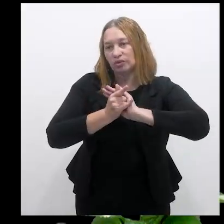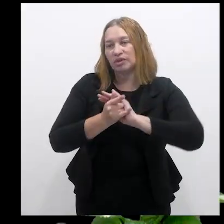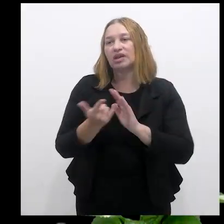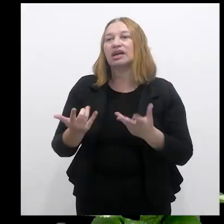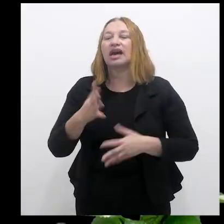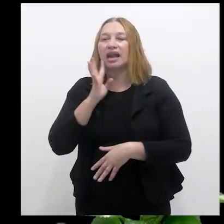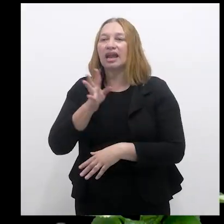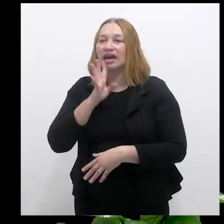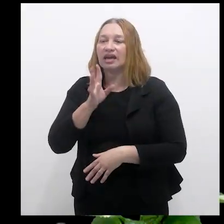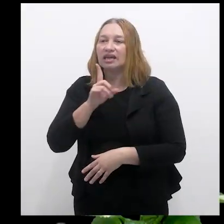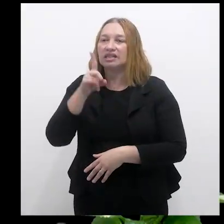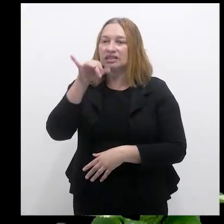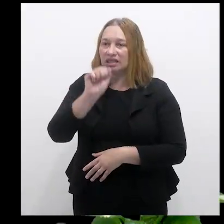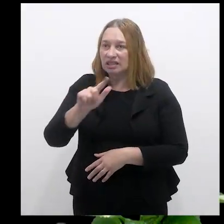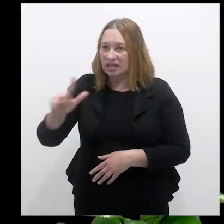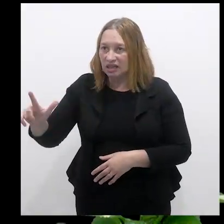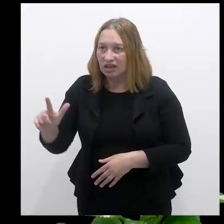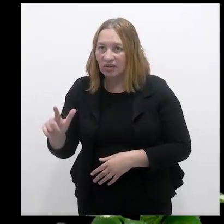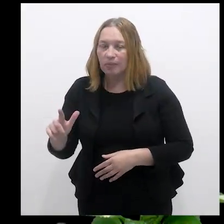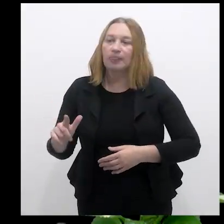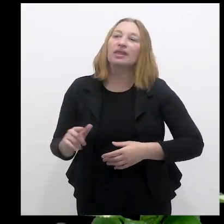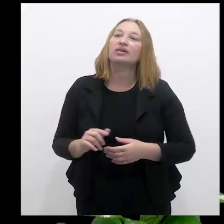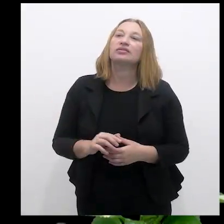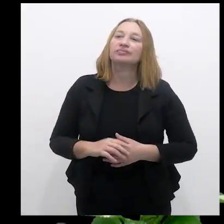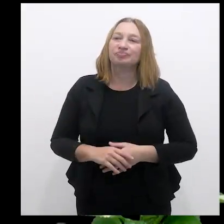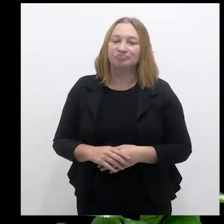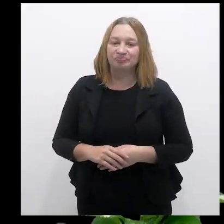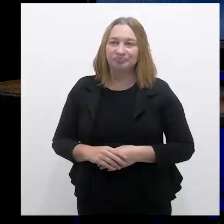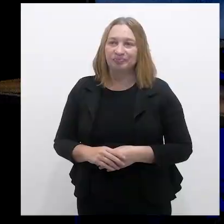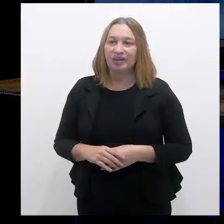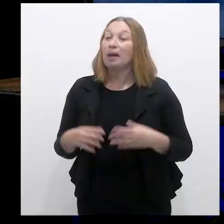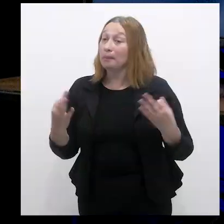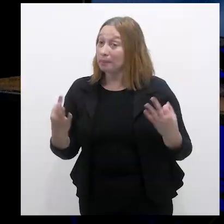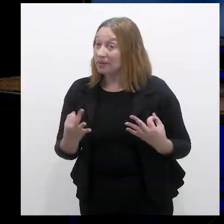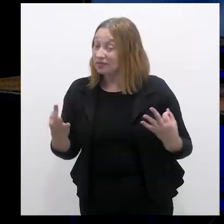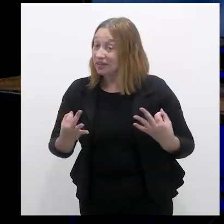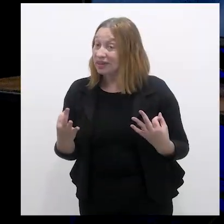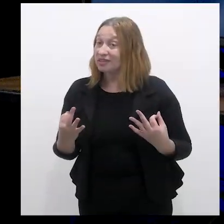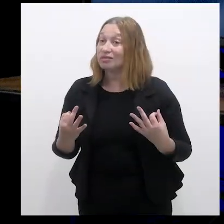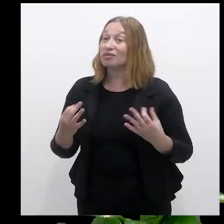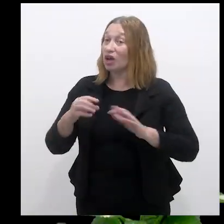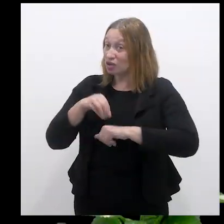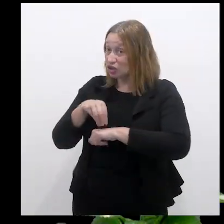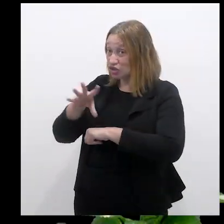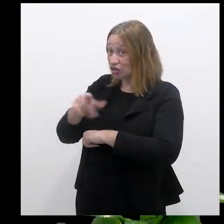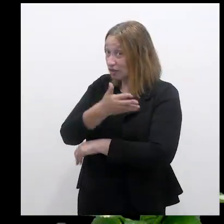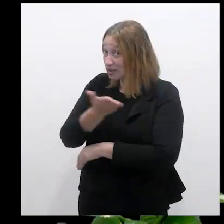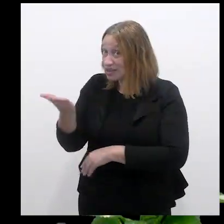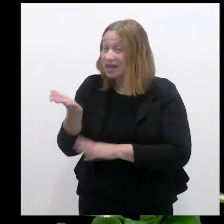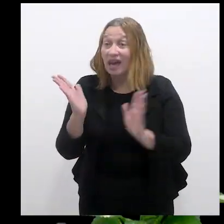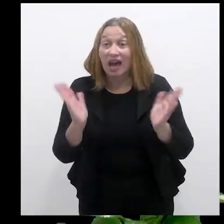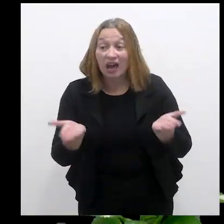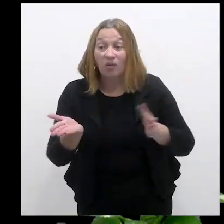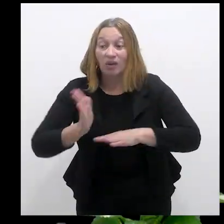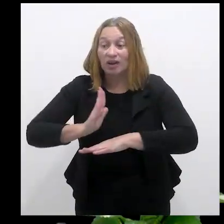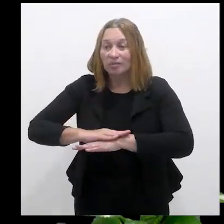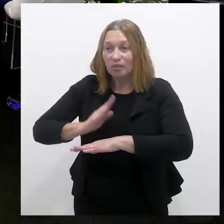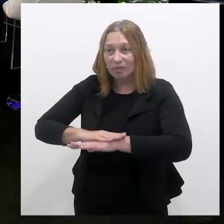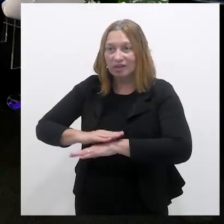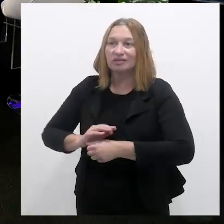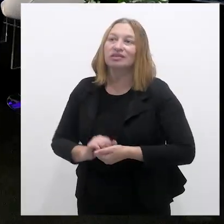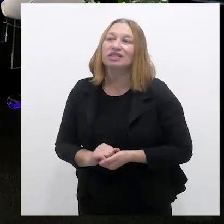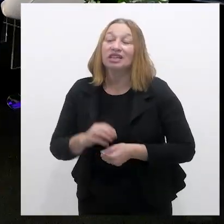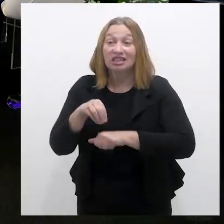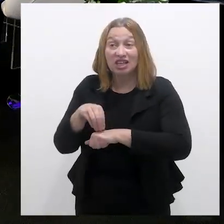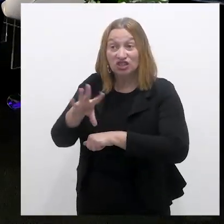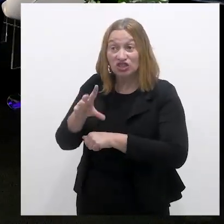anos 2000. Muito bacana. Ele é do Daniel Sete, editado pela Autêntica. Super bacana, super indico. E